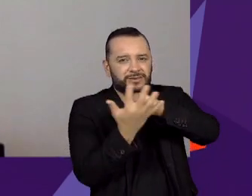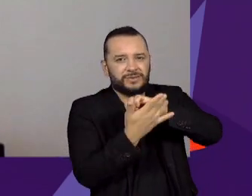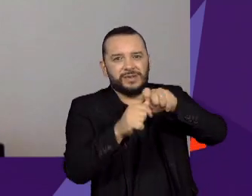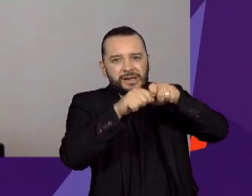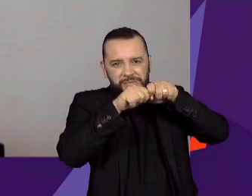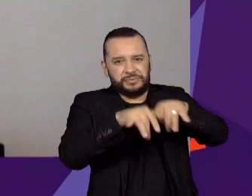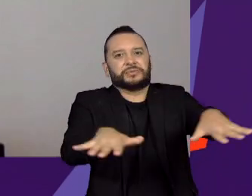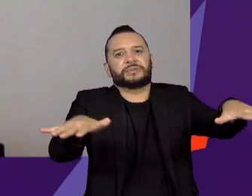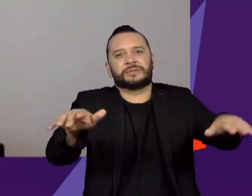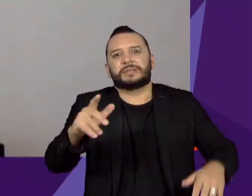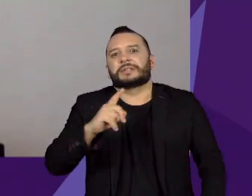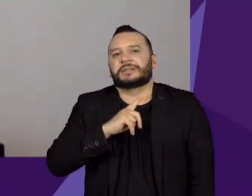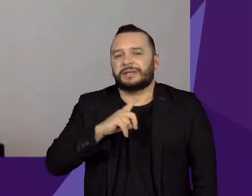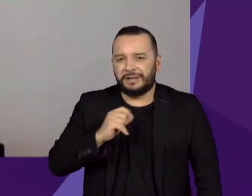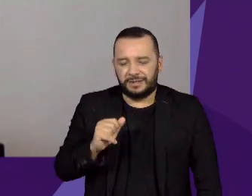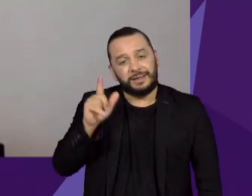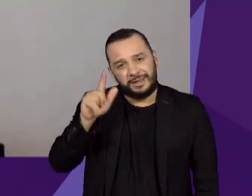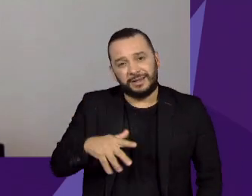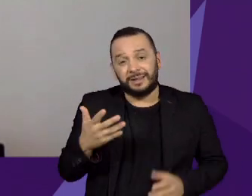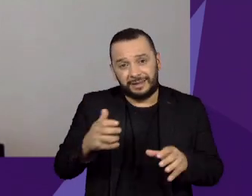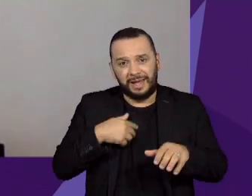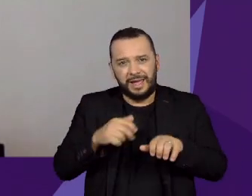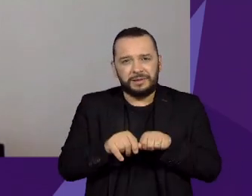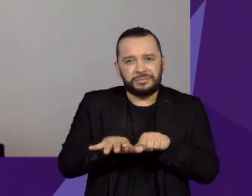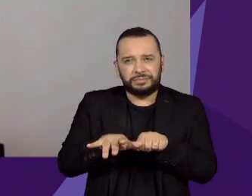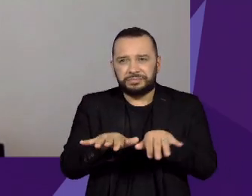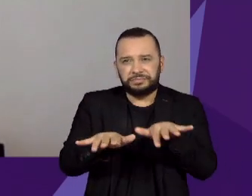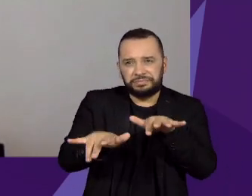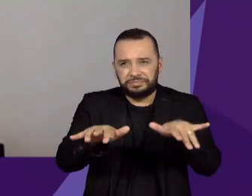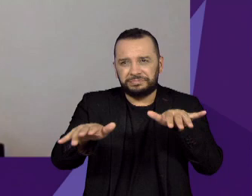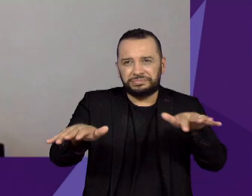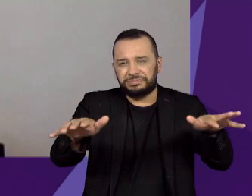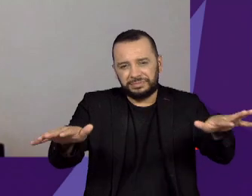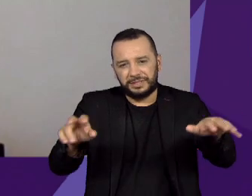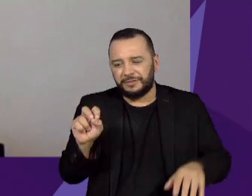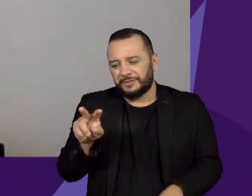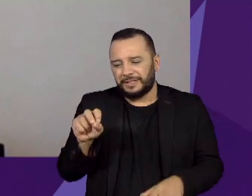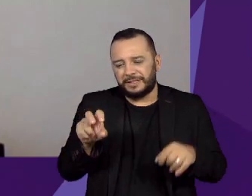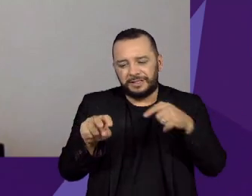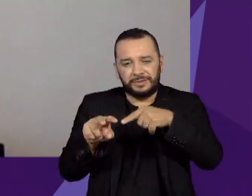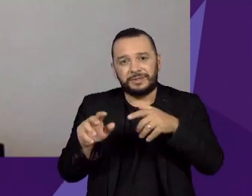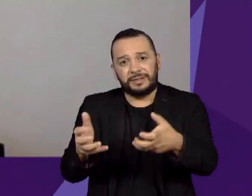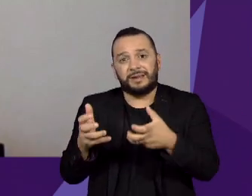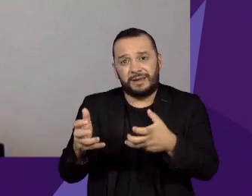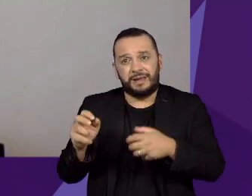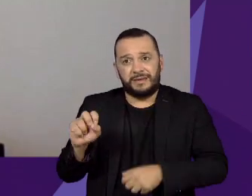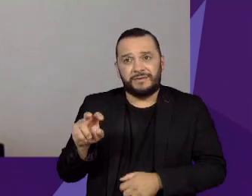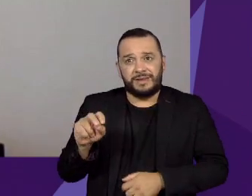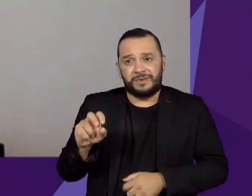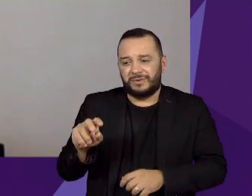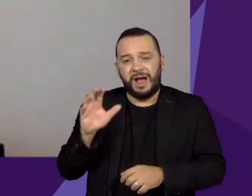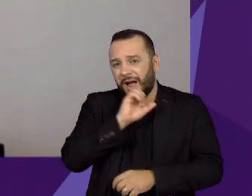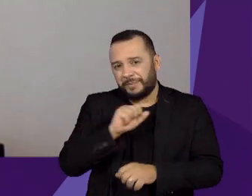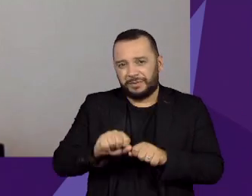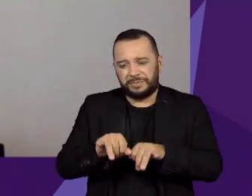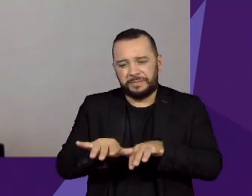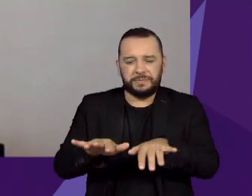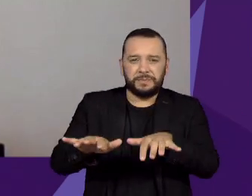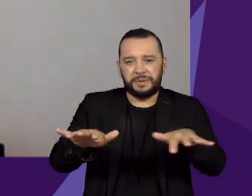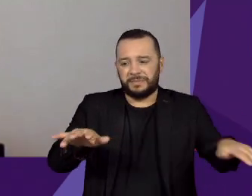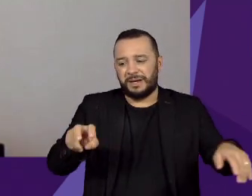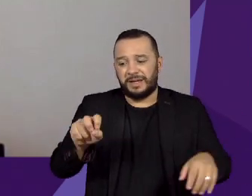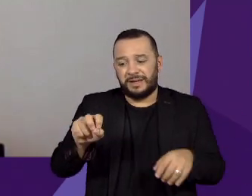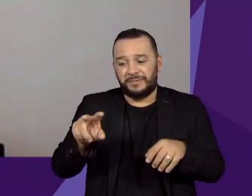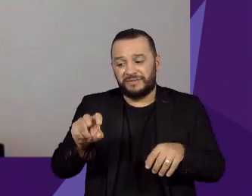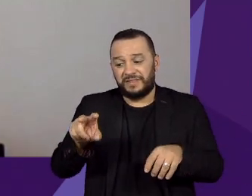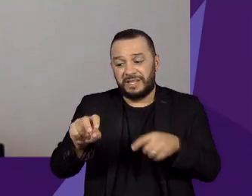transmissão, que é o primeiro desejo dele. Ele já mudou várias vezes o seu arranjo, são as chamadas